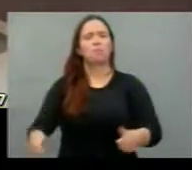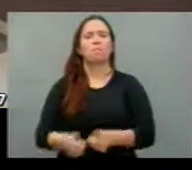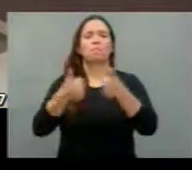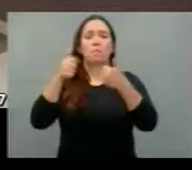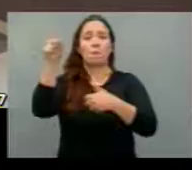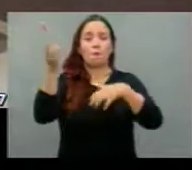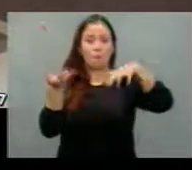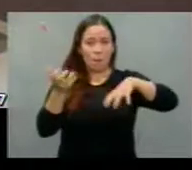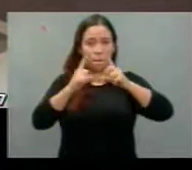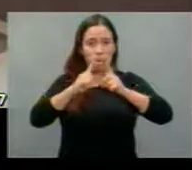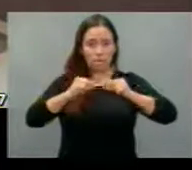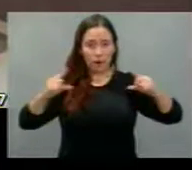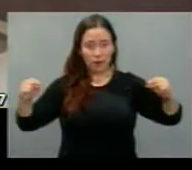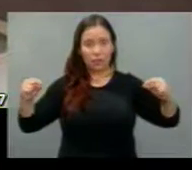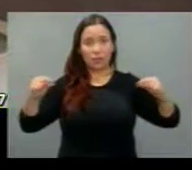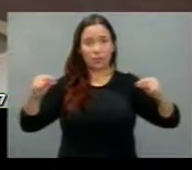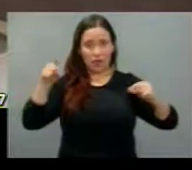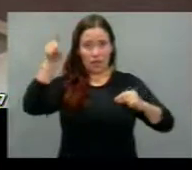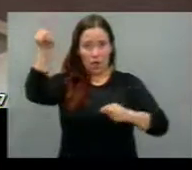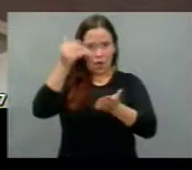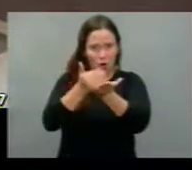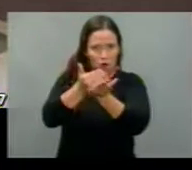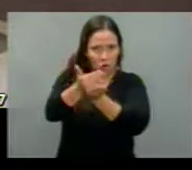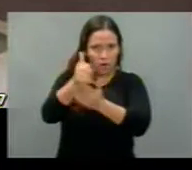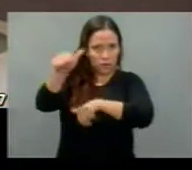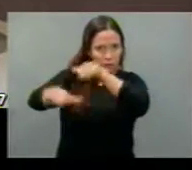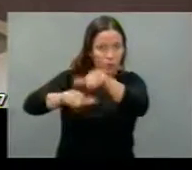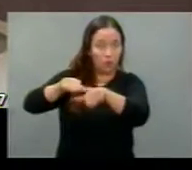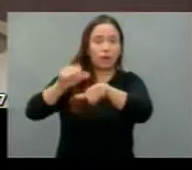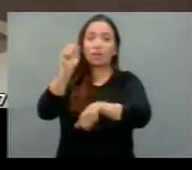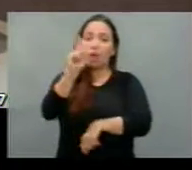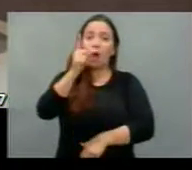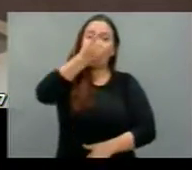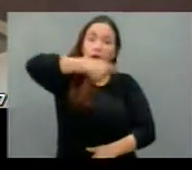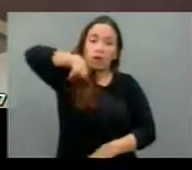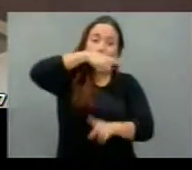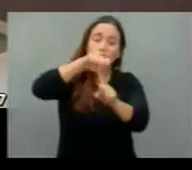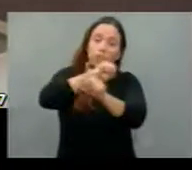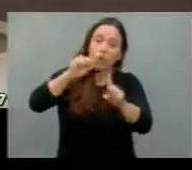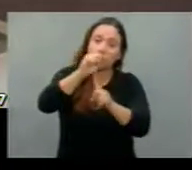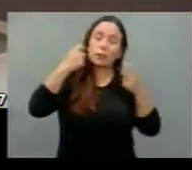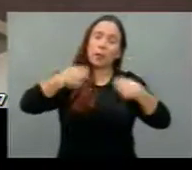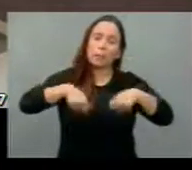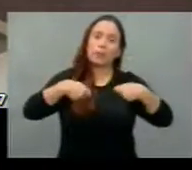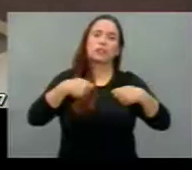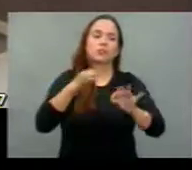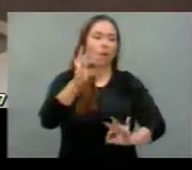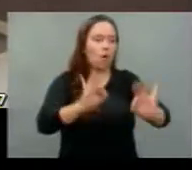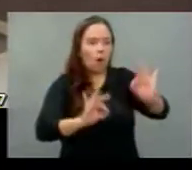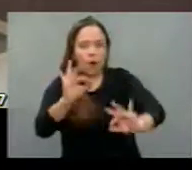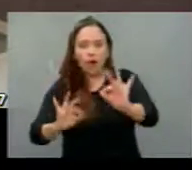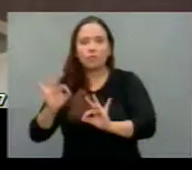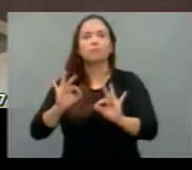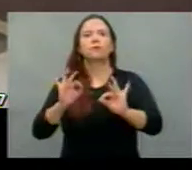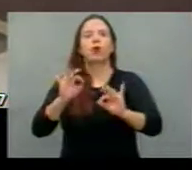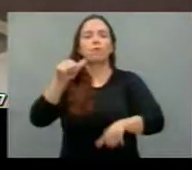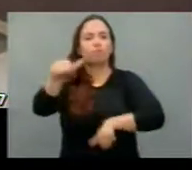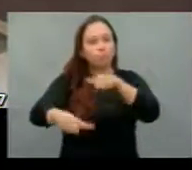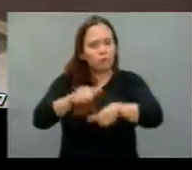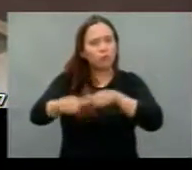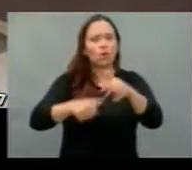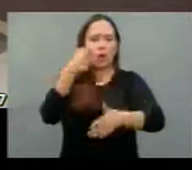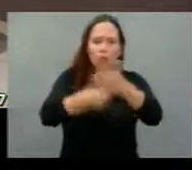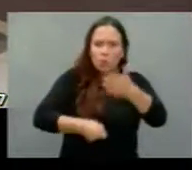Brasília, do Planalto, mas, sobretudo, a partir da organização do povo trabalhador. É esse povo trabalhador, o povo que